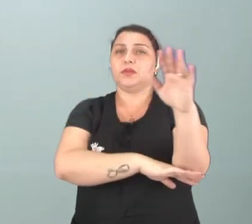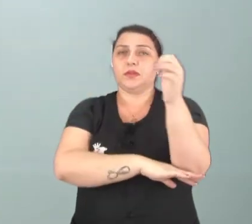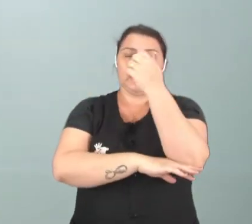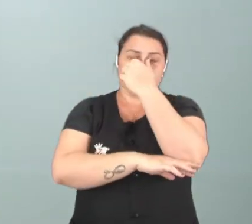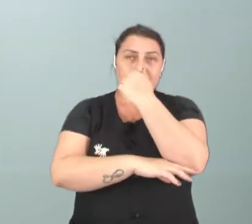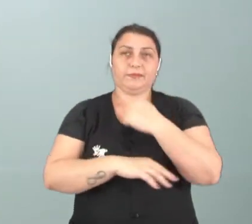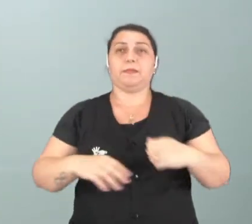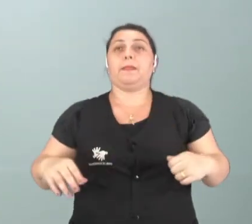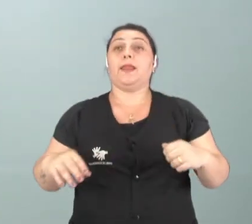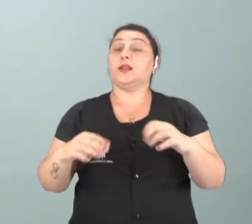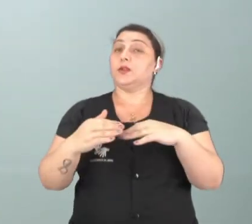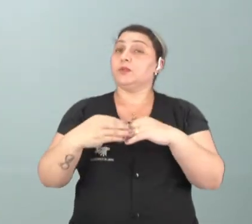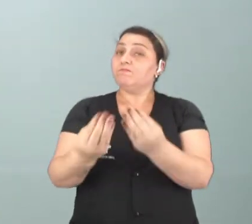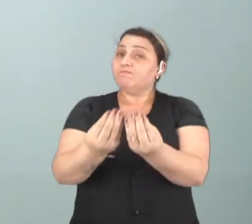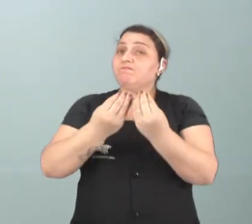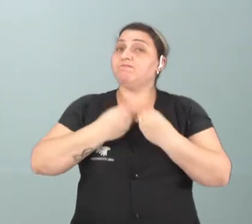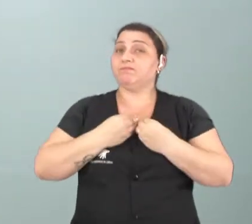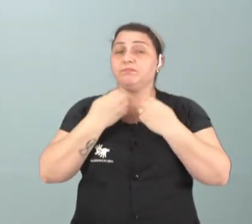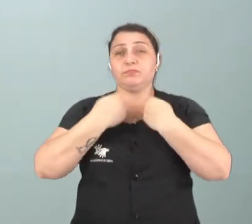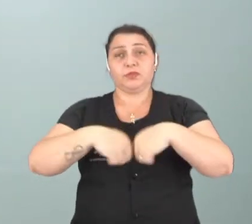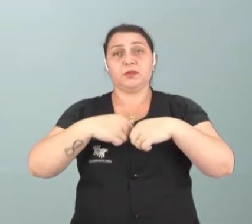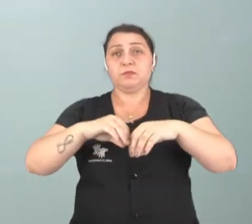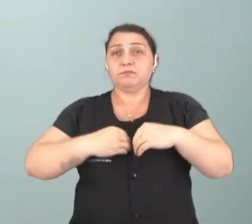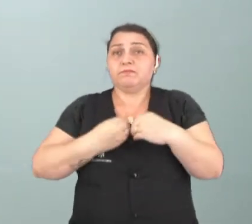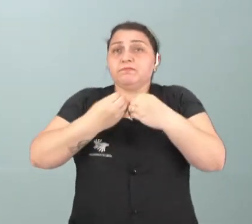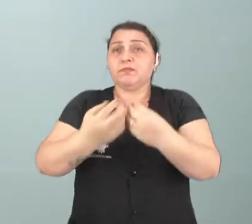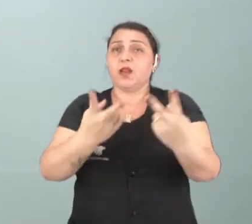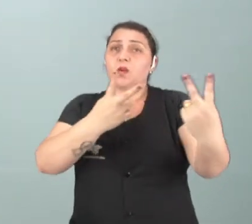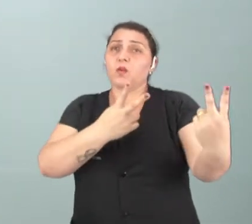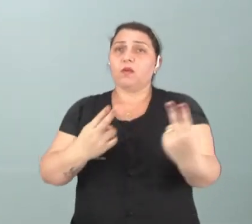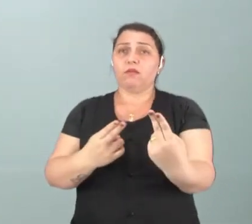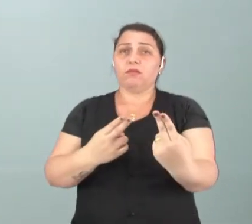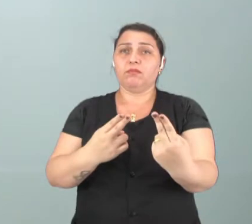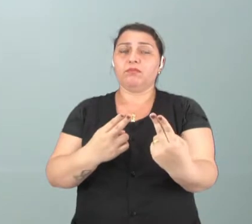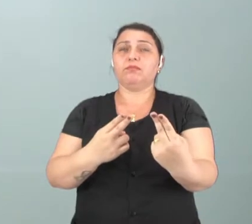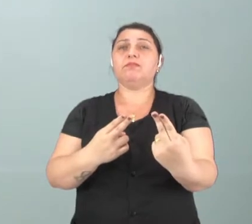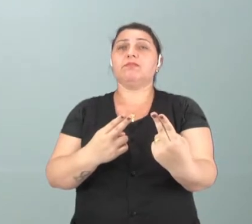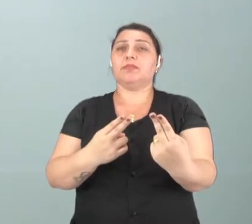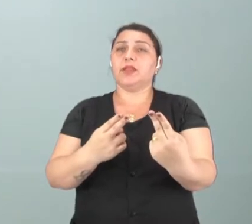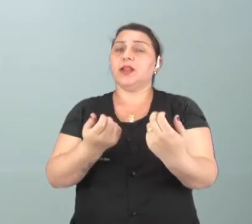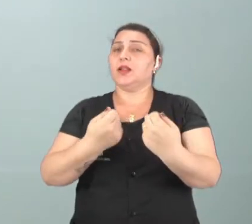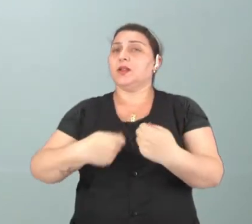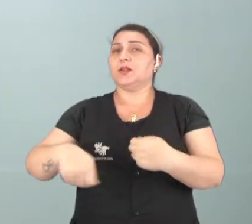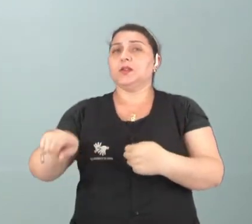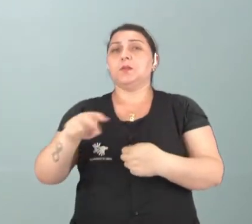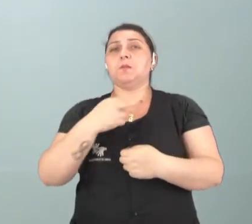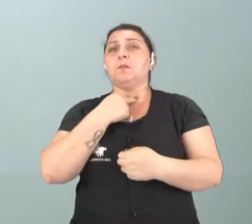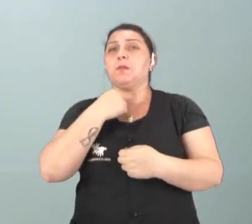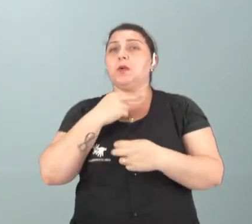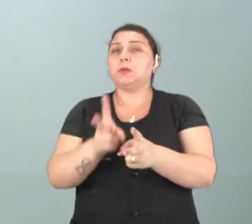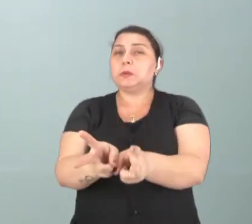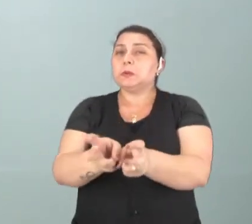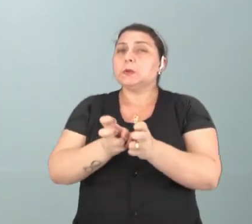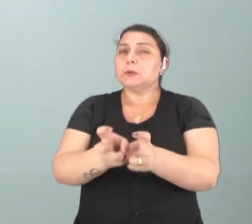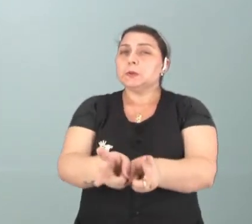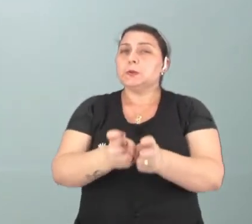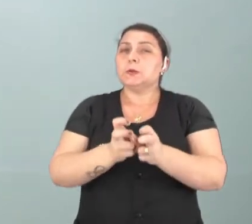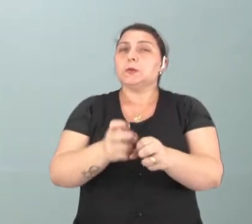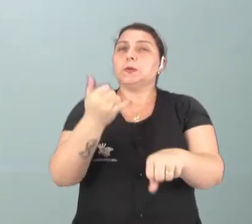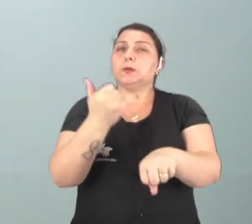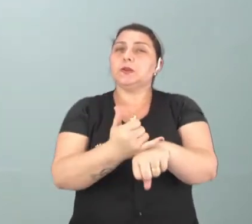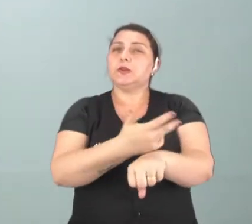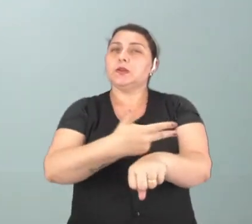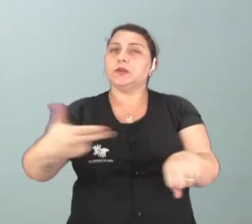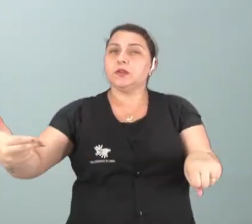A natureza dá tudo o que a gente precisa, a gente tem que devolver da mesma proporção. A gente não pode simplesmente explorar todos os recursos